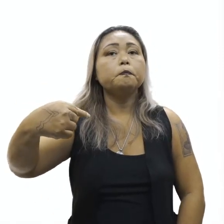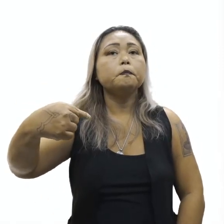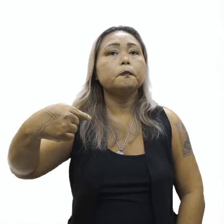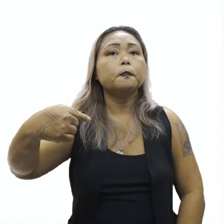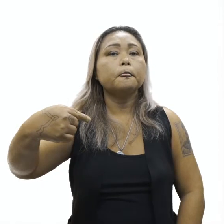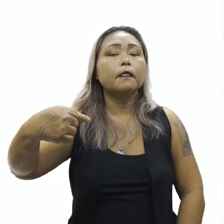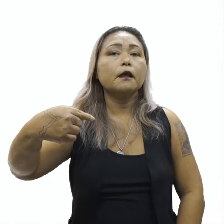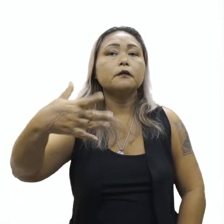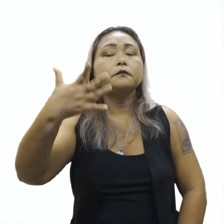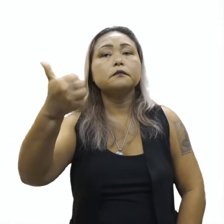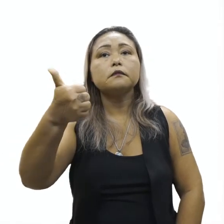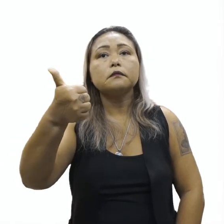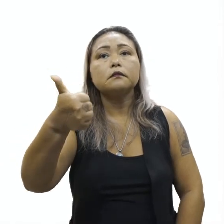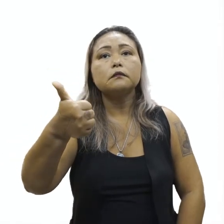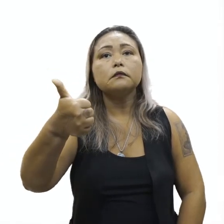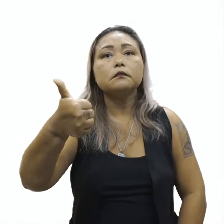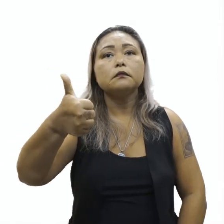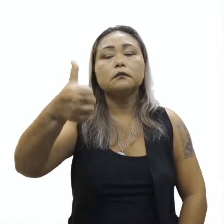De